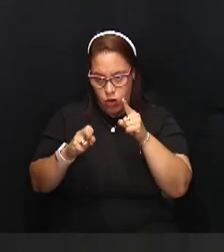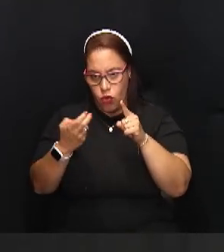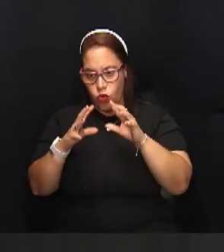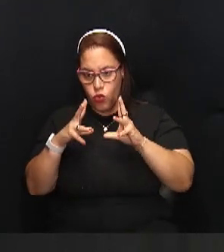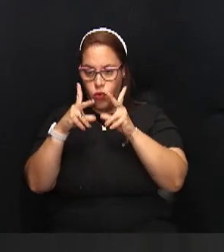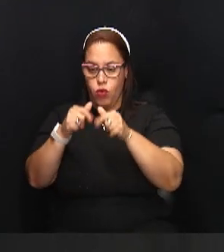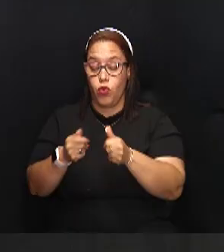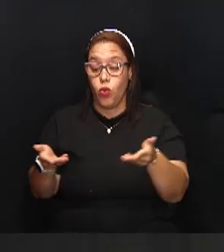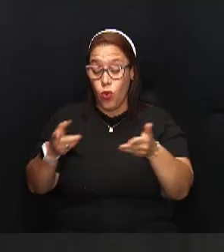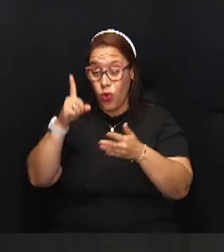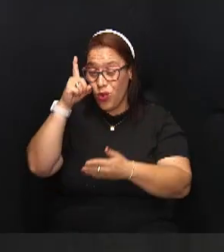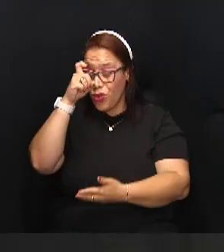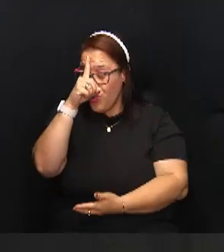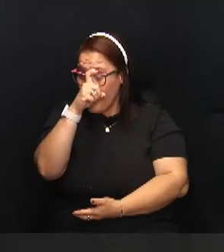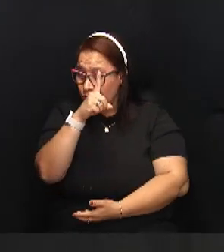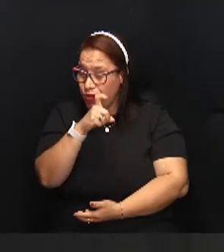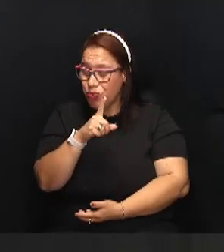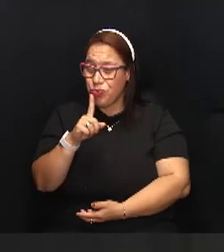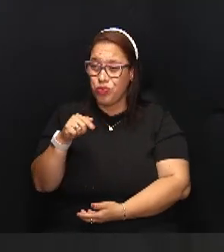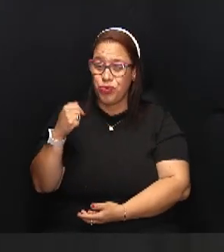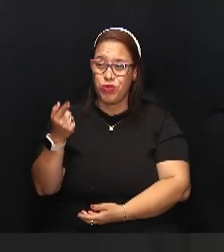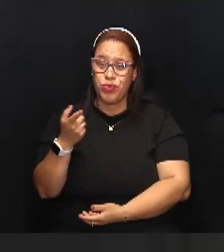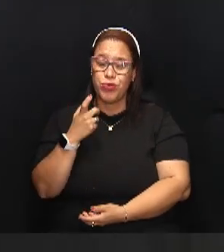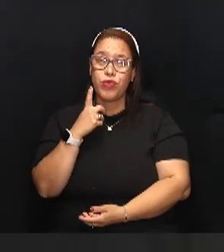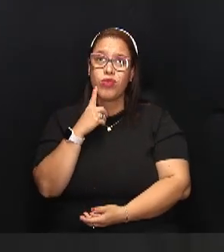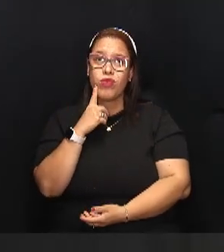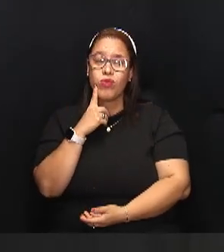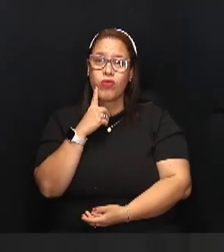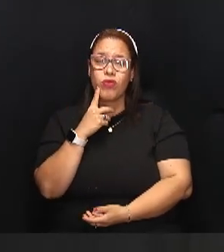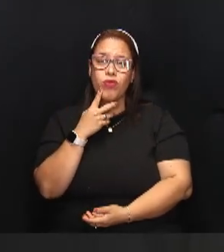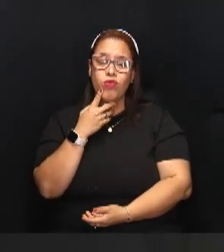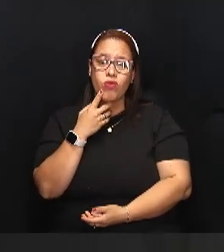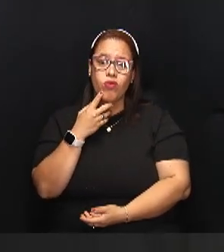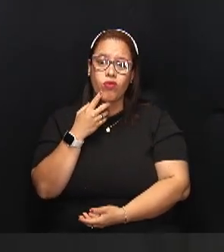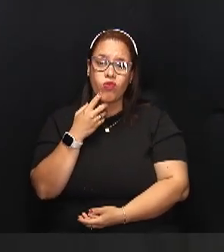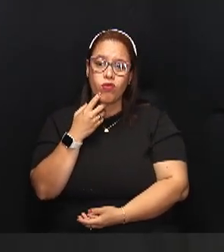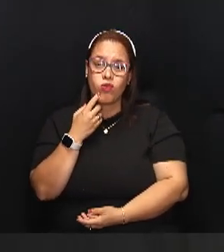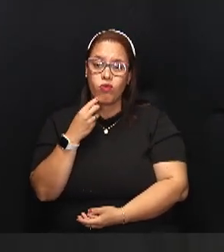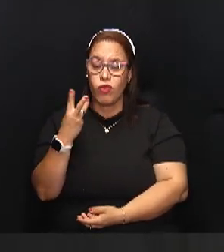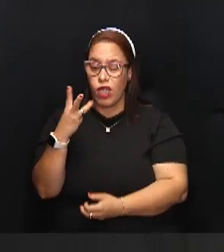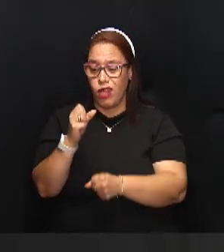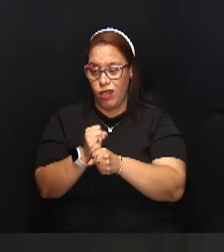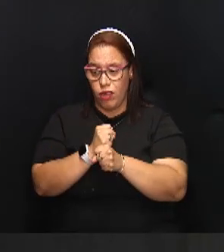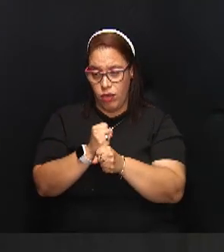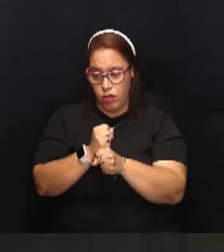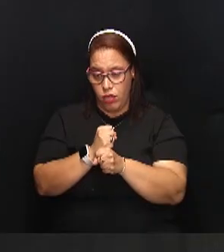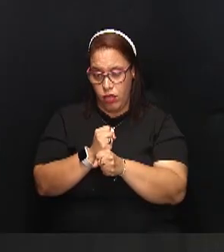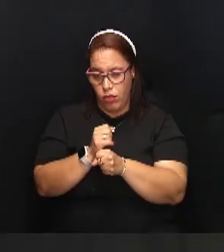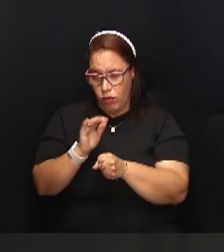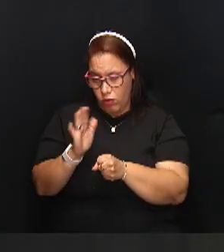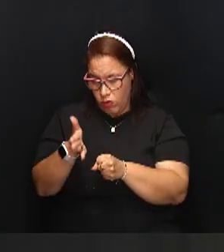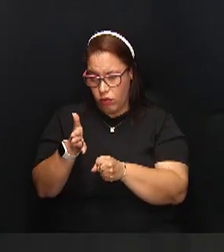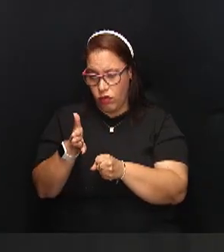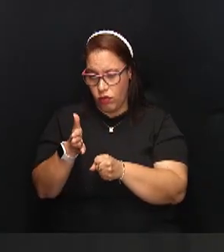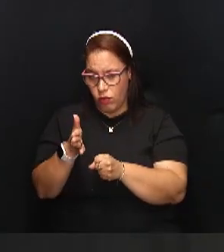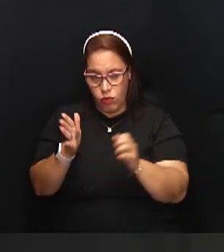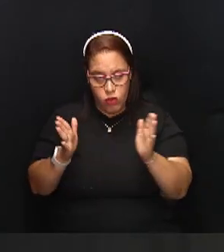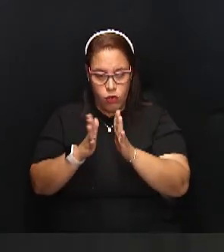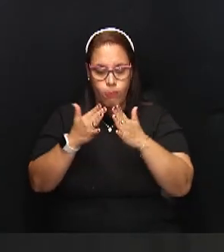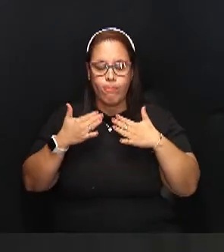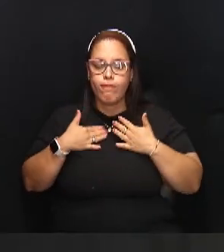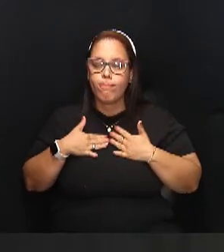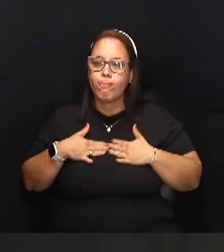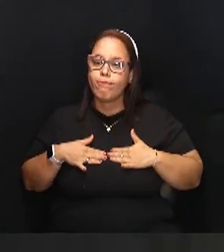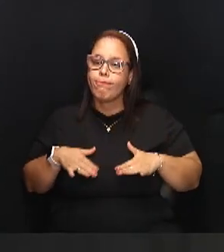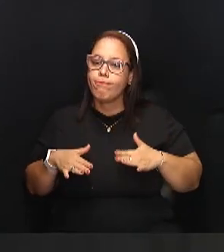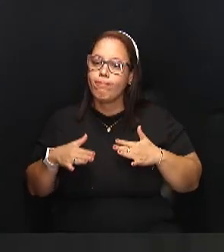que hoje, depois de algum tempo, né, são quase 3 anos aí, eu encaro com muita tranquilidade, com